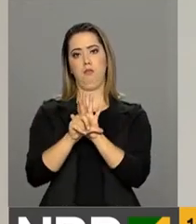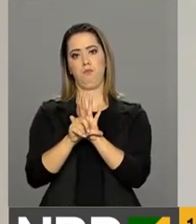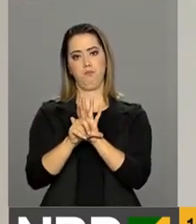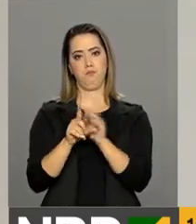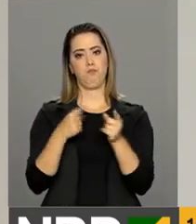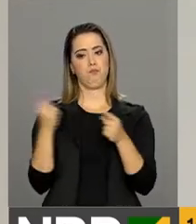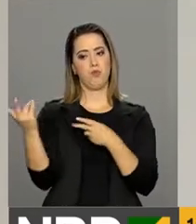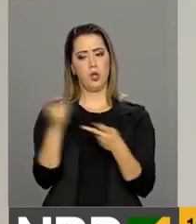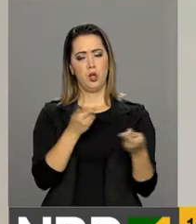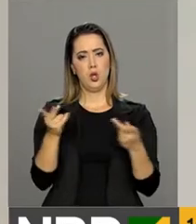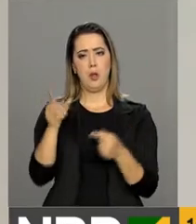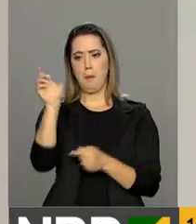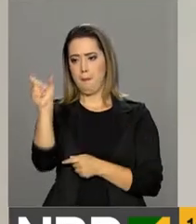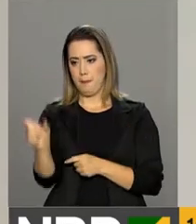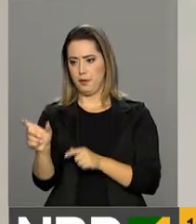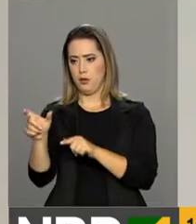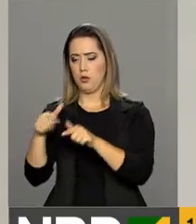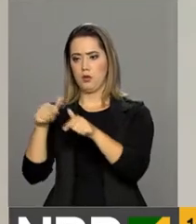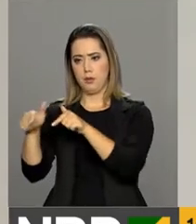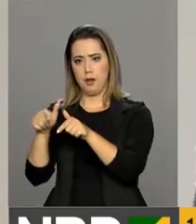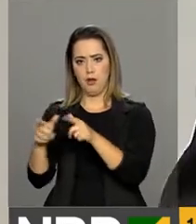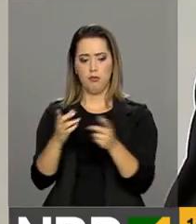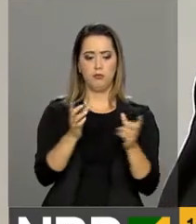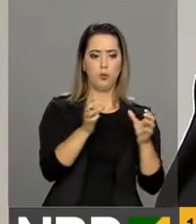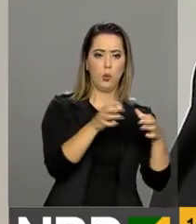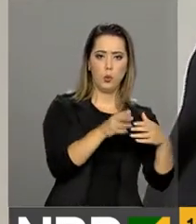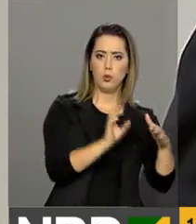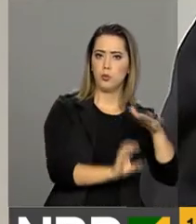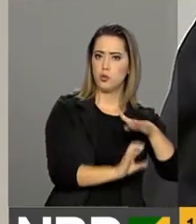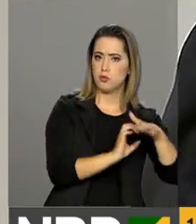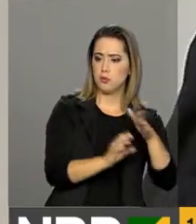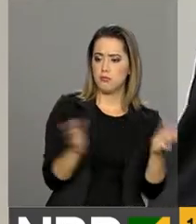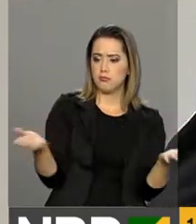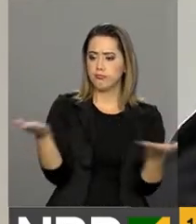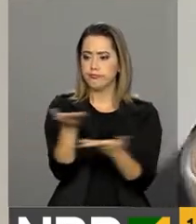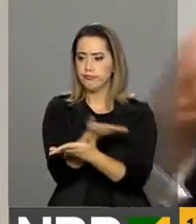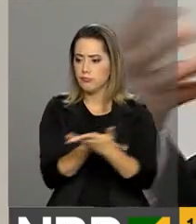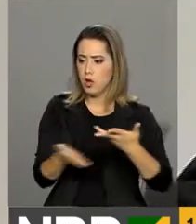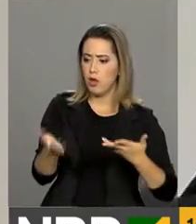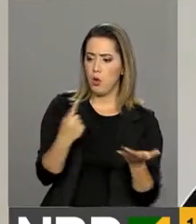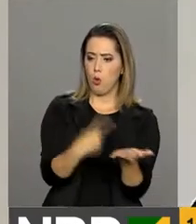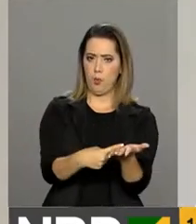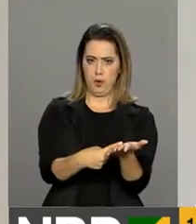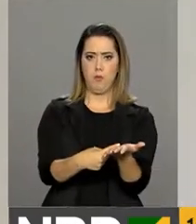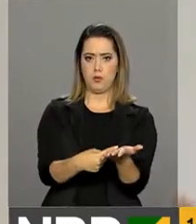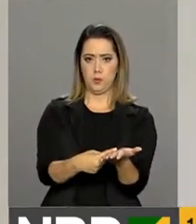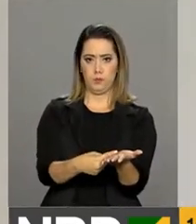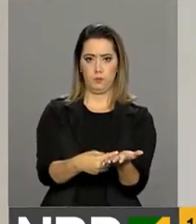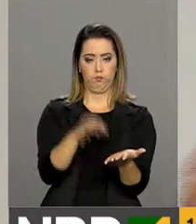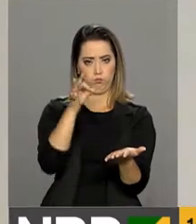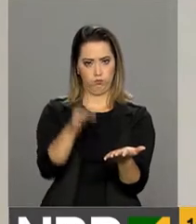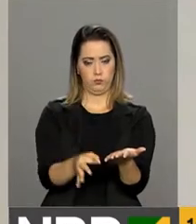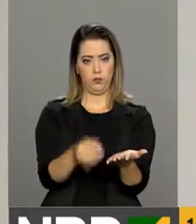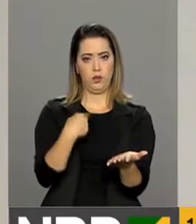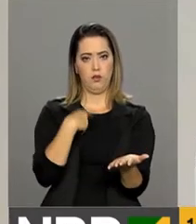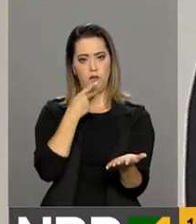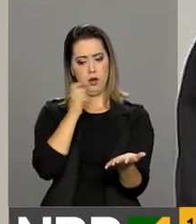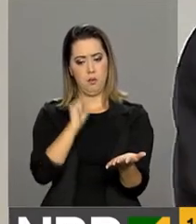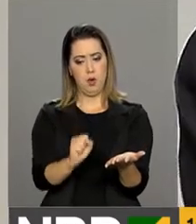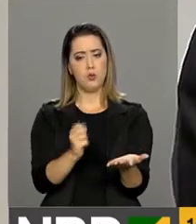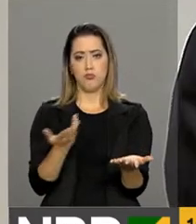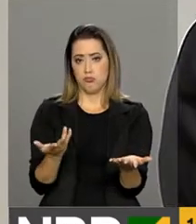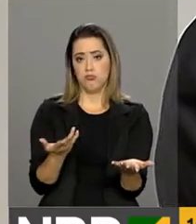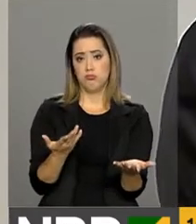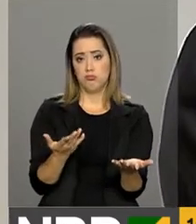se acasalam de um lado os empregados de outro lado os empregadores eles fazem uma convenção coletiva dizendo o que pode fazer